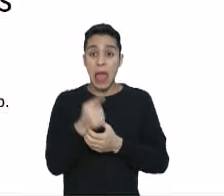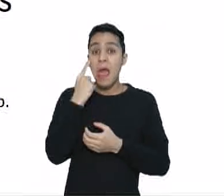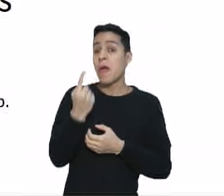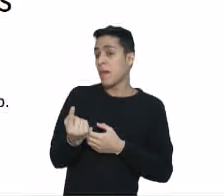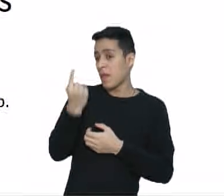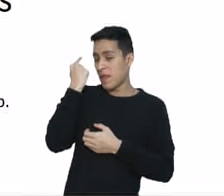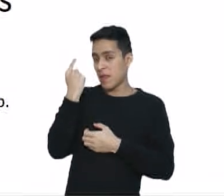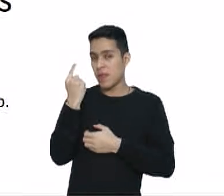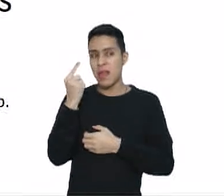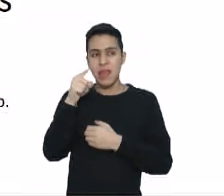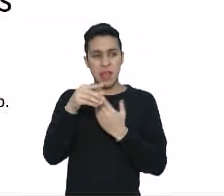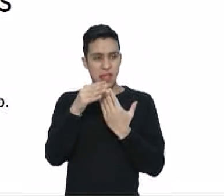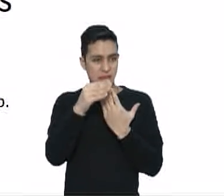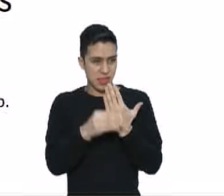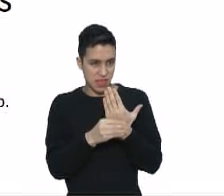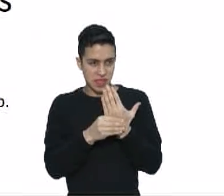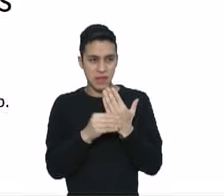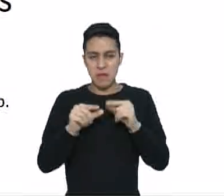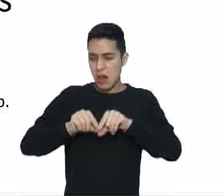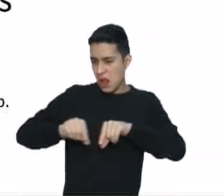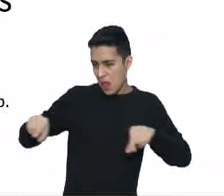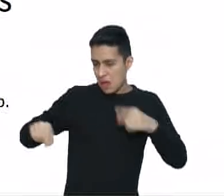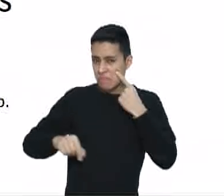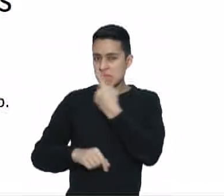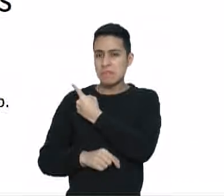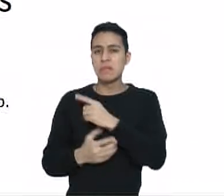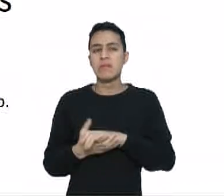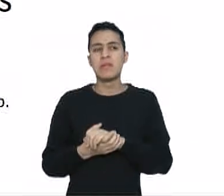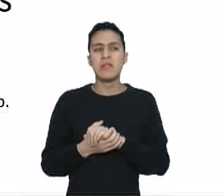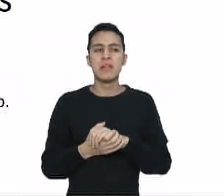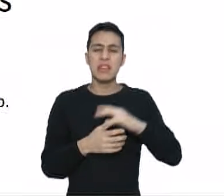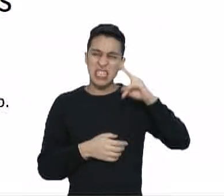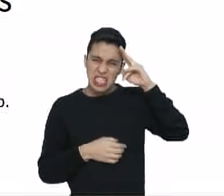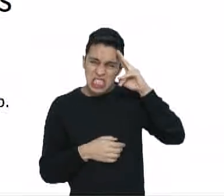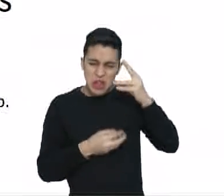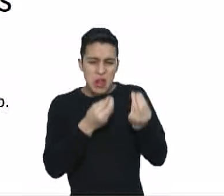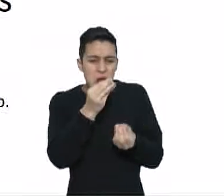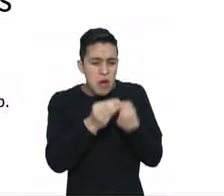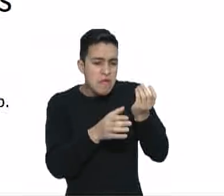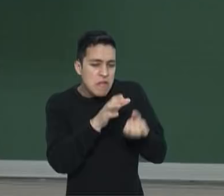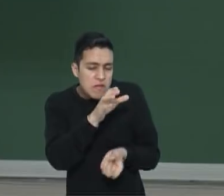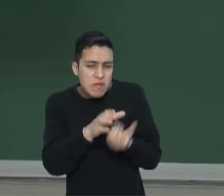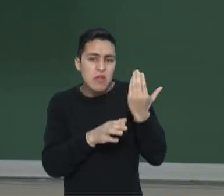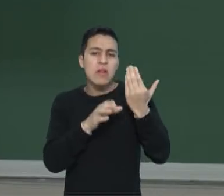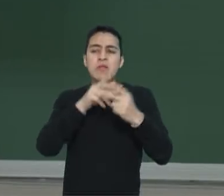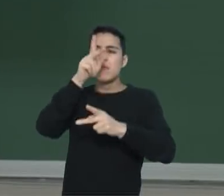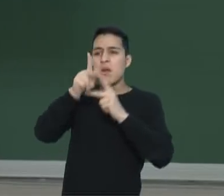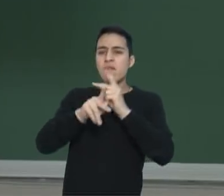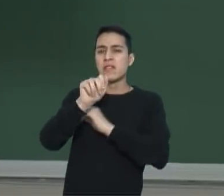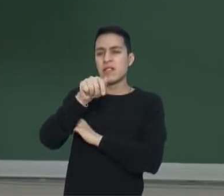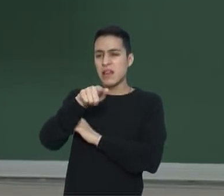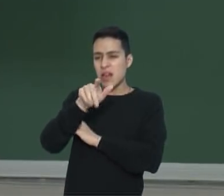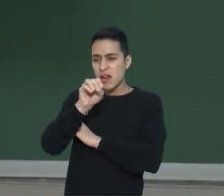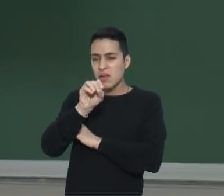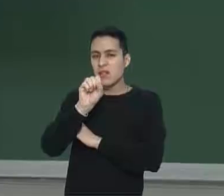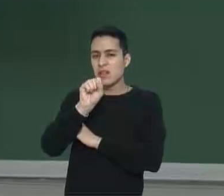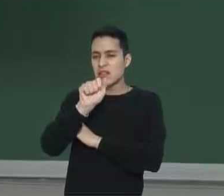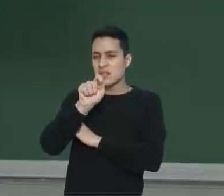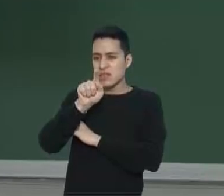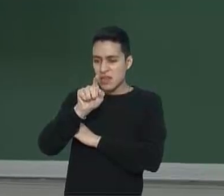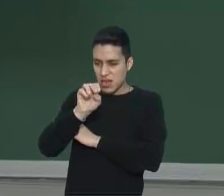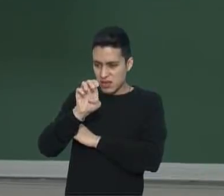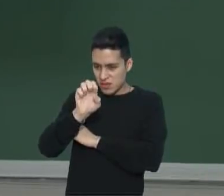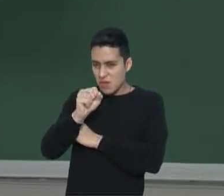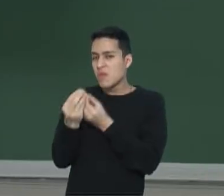o Venerável, História Ecclesiastica Gente Anglorum, que é a história eclesiástica dos povos anglo-saxões, a formação dos